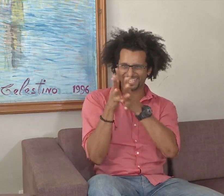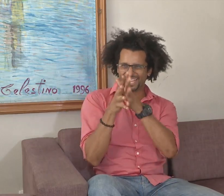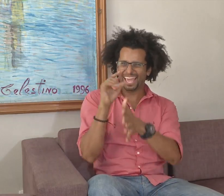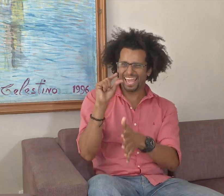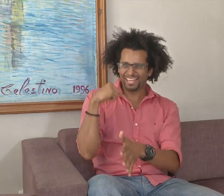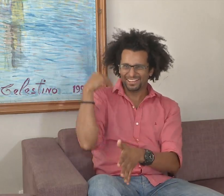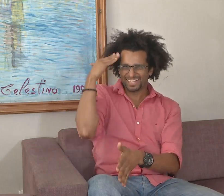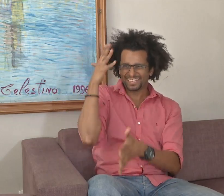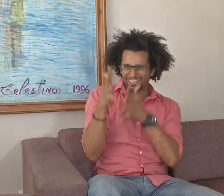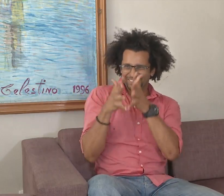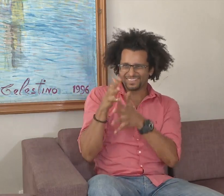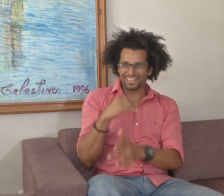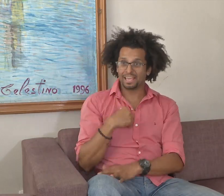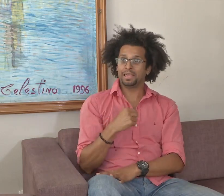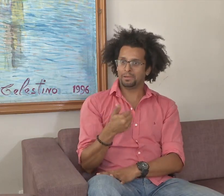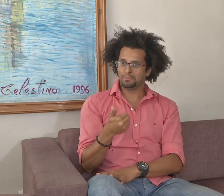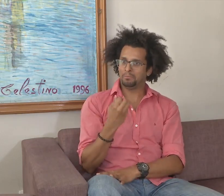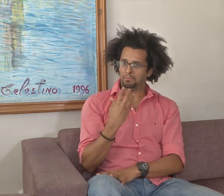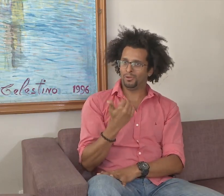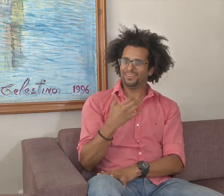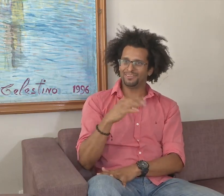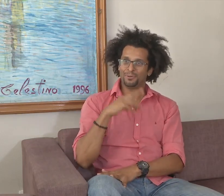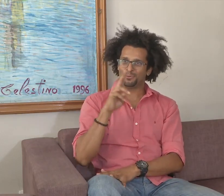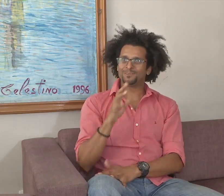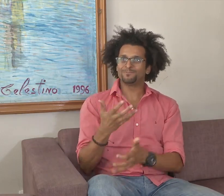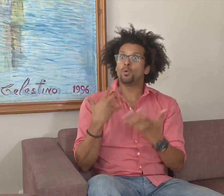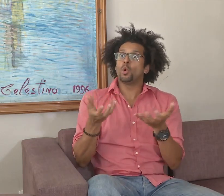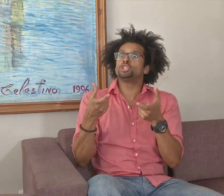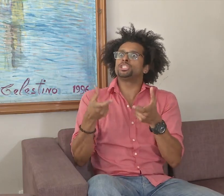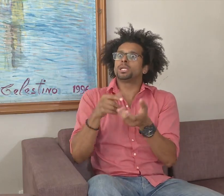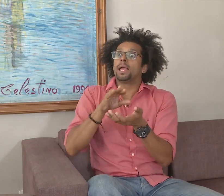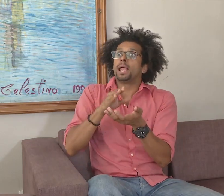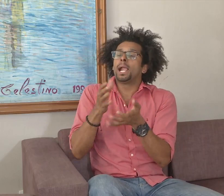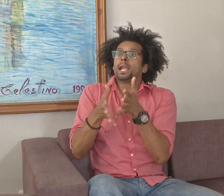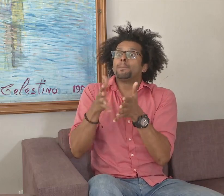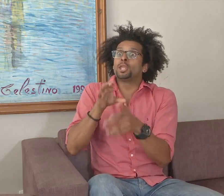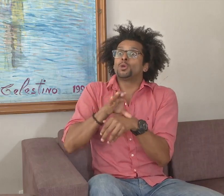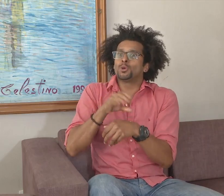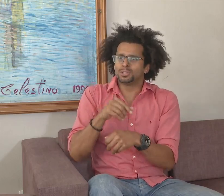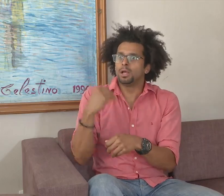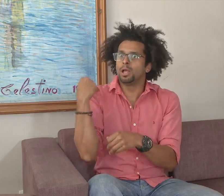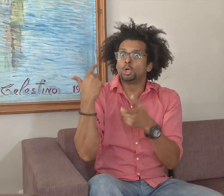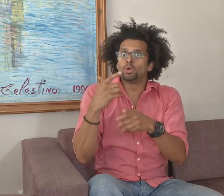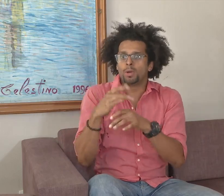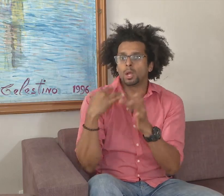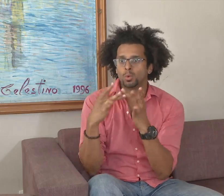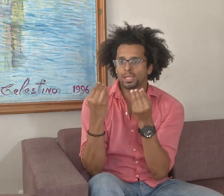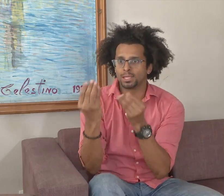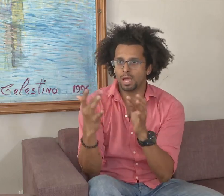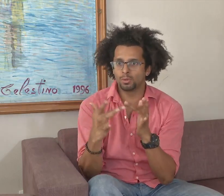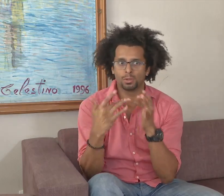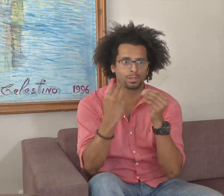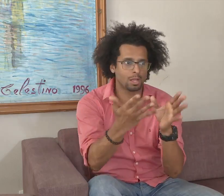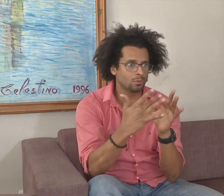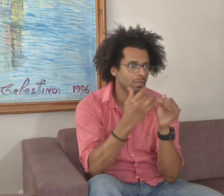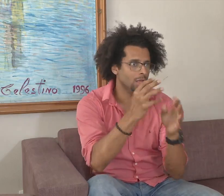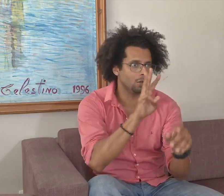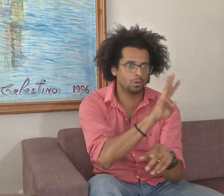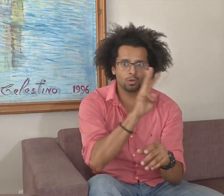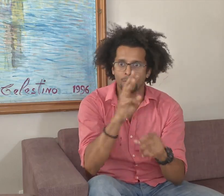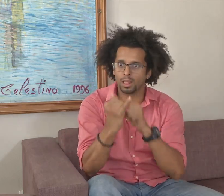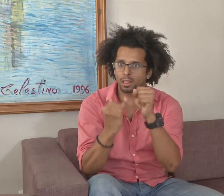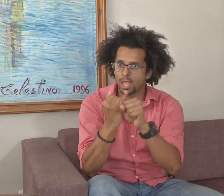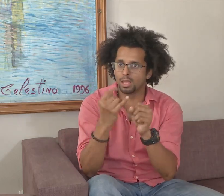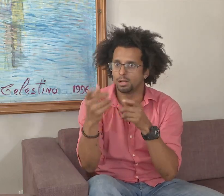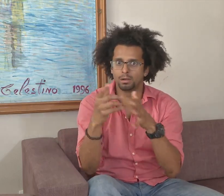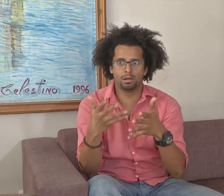pessoas falam, eu sei um pouquinho de Libras. Eu, tá certo. Também me perguntam como é que eu faço um curso de Libras. Eu dou contato de pessoas que dão